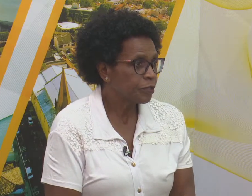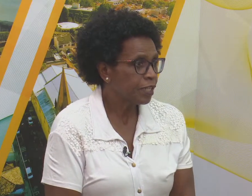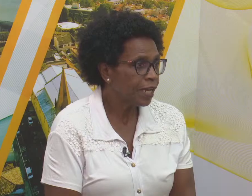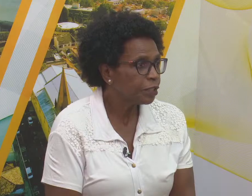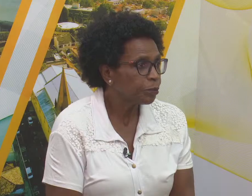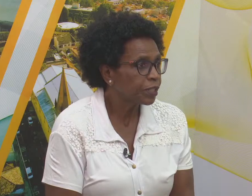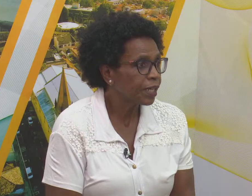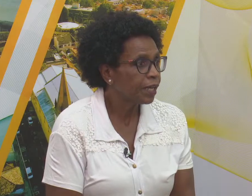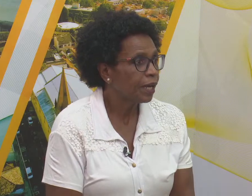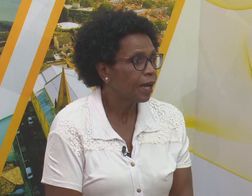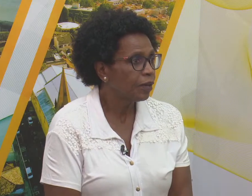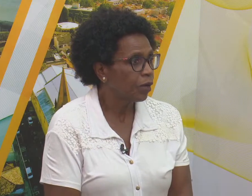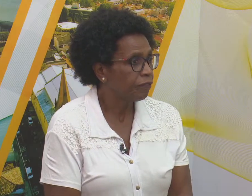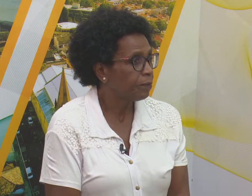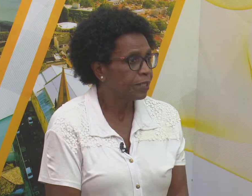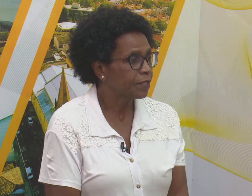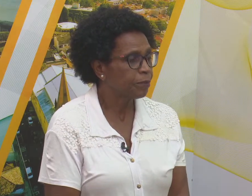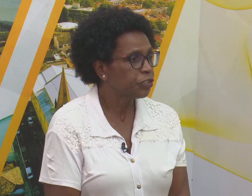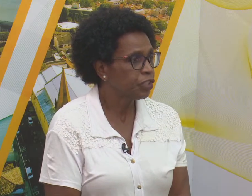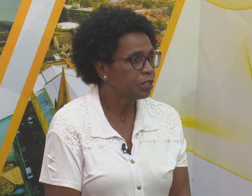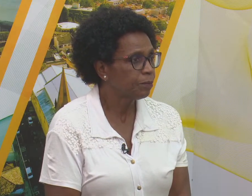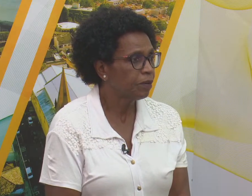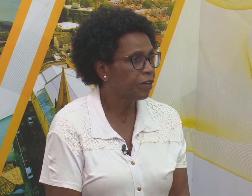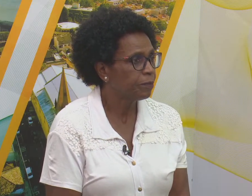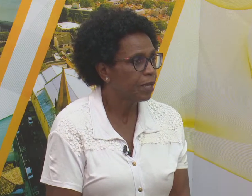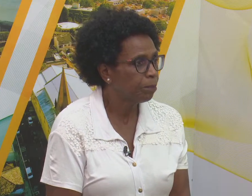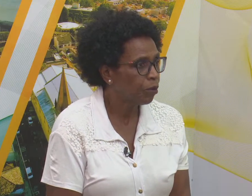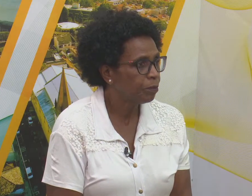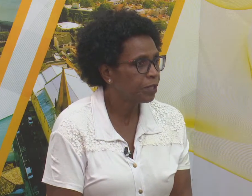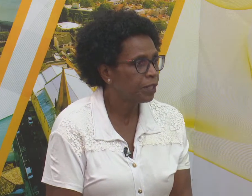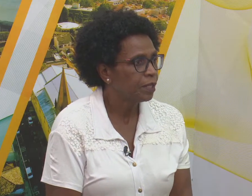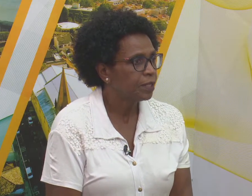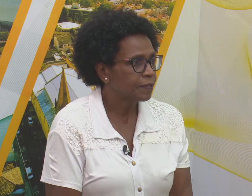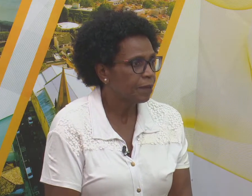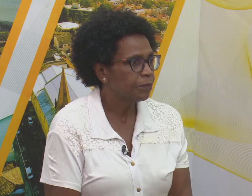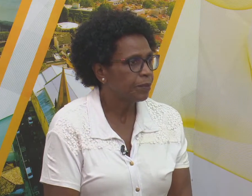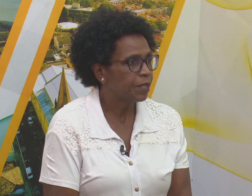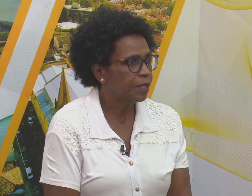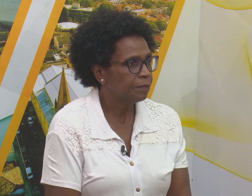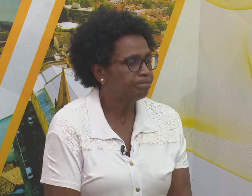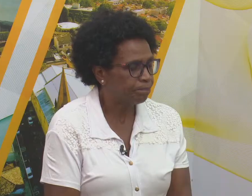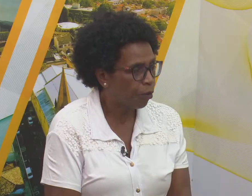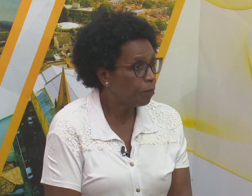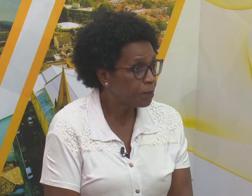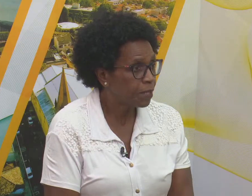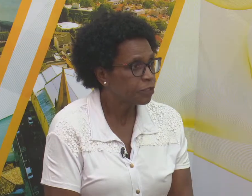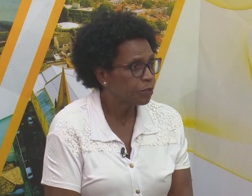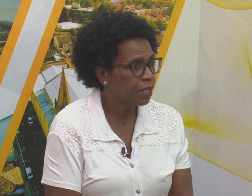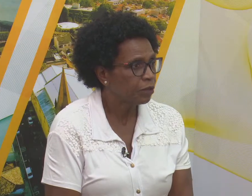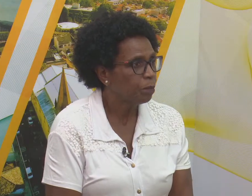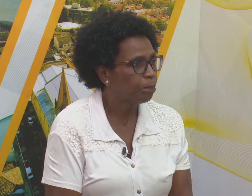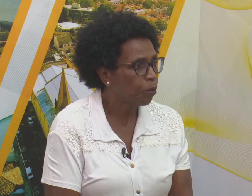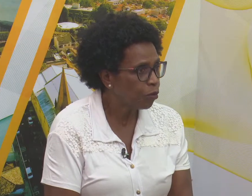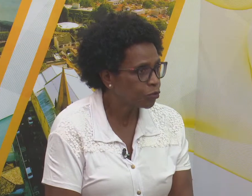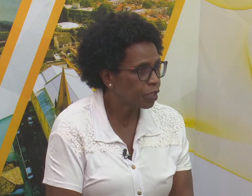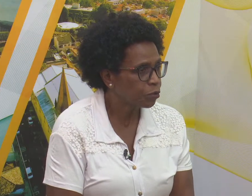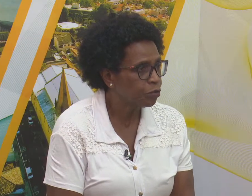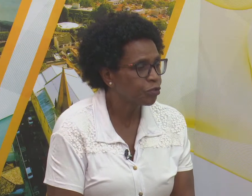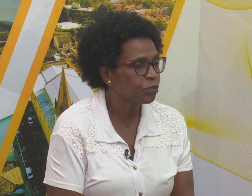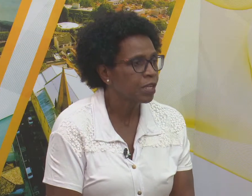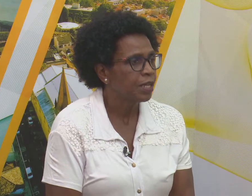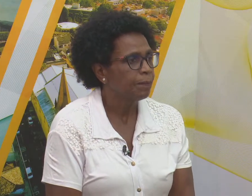vai ser auxiliada, porque a família está perdida, uma família pobre, sabe, pobre mesmo, né, com